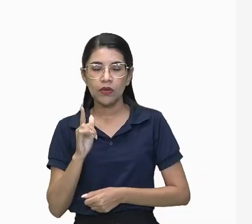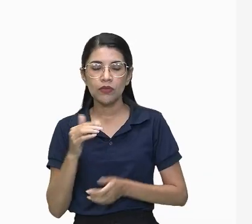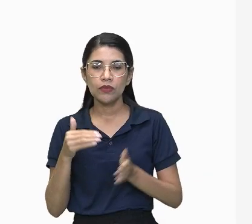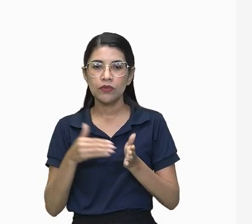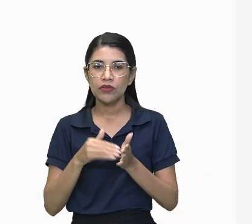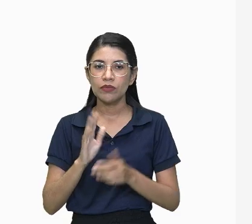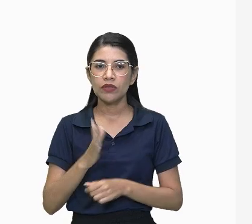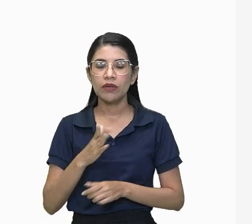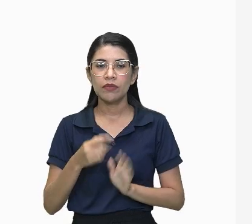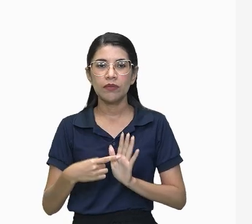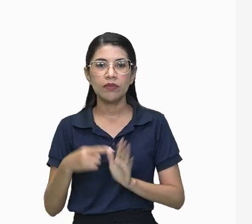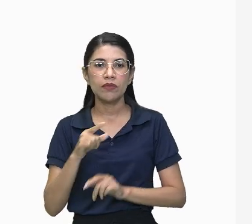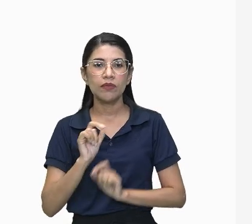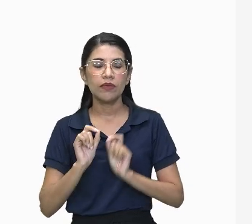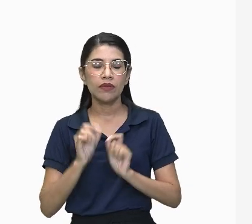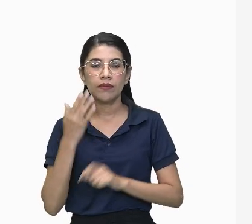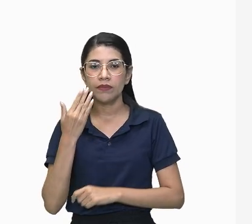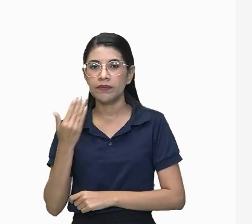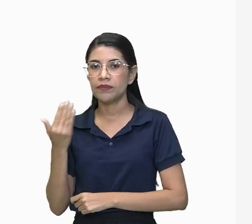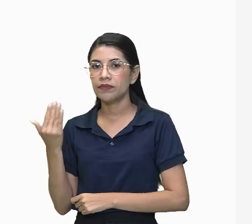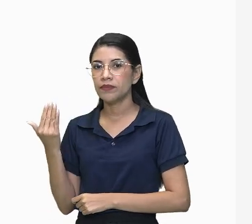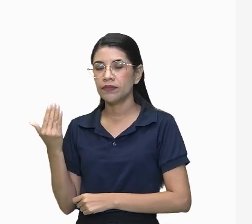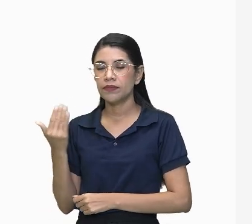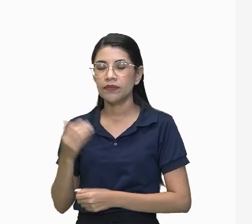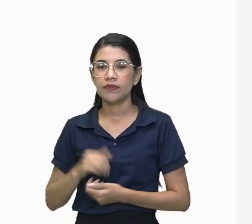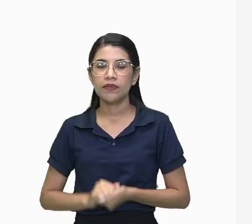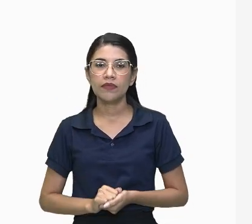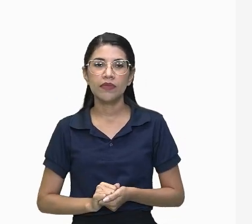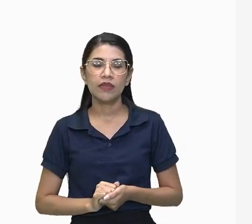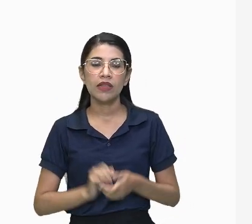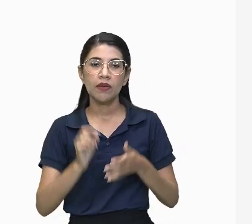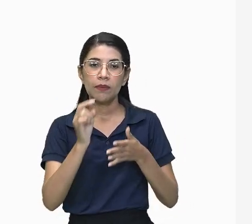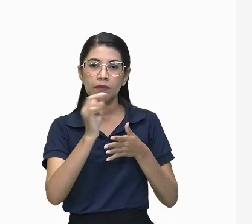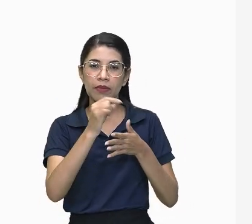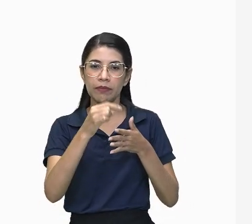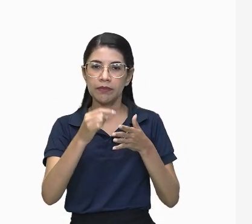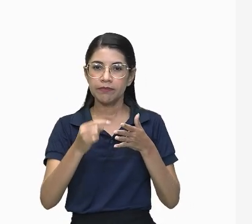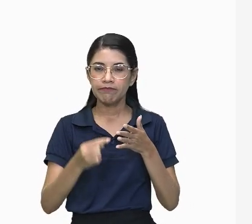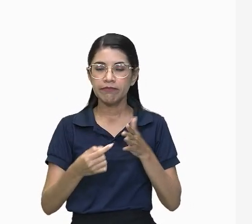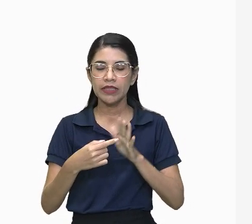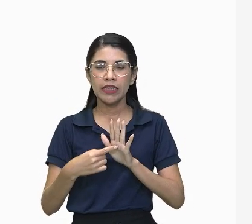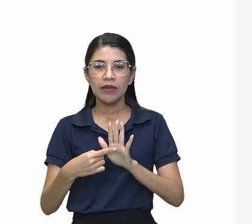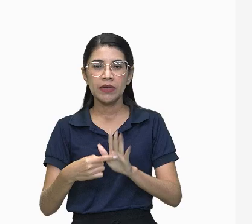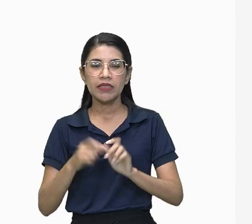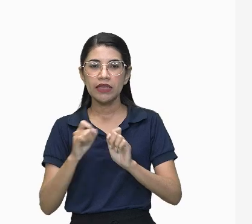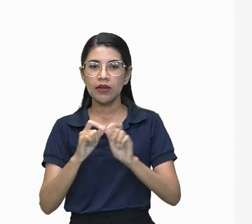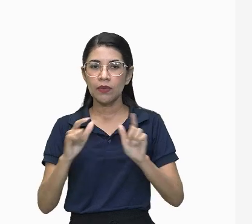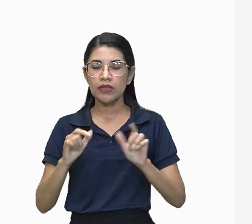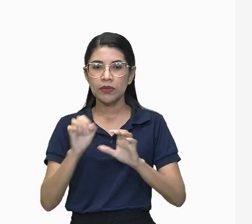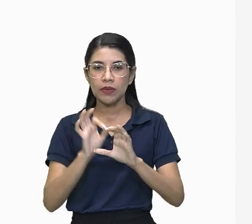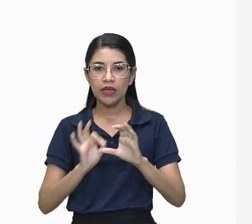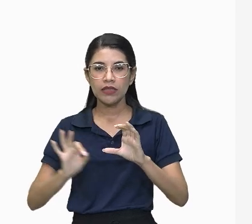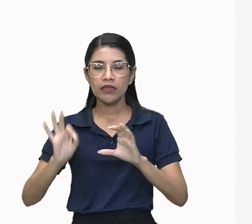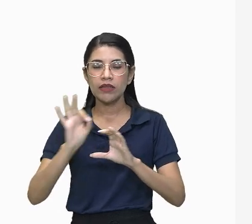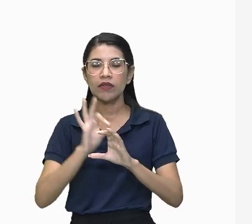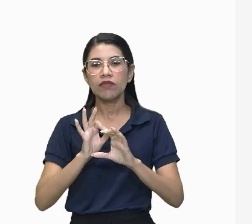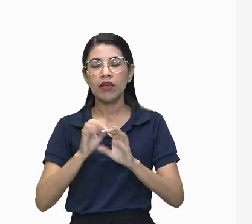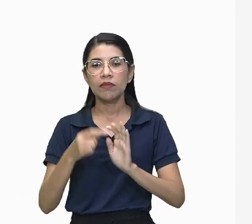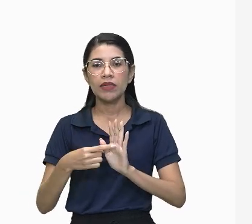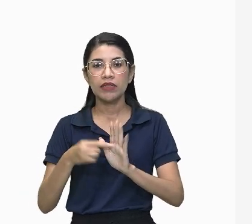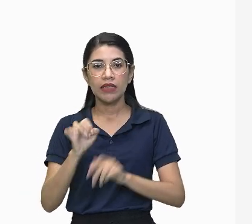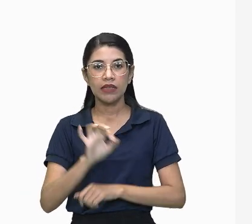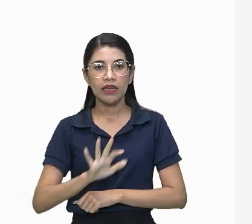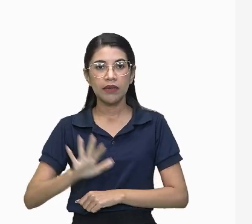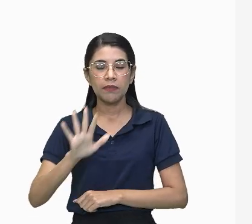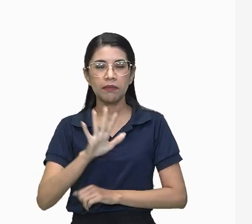mostrar. Acompanha aí comigo, ó. A alternativa que apresenta a equação da circunferência apresentada na figura a seguir. Agora